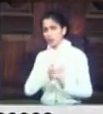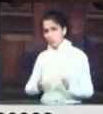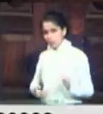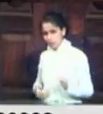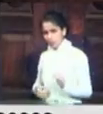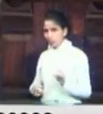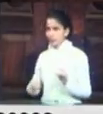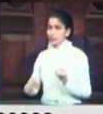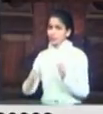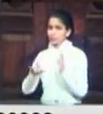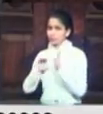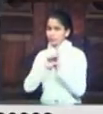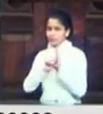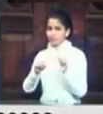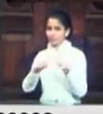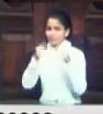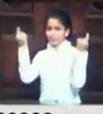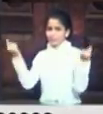manifestamente inconstitucional,